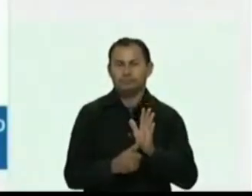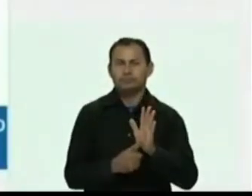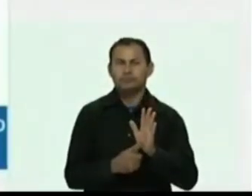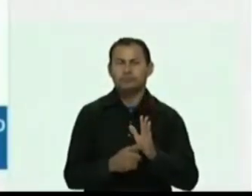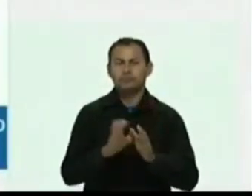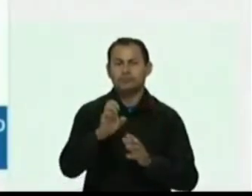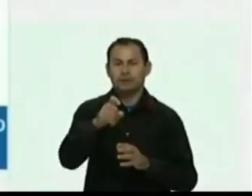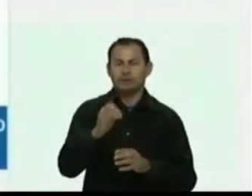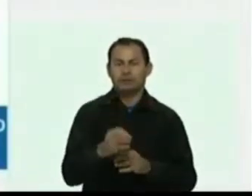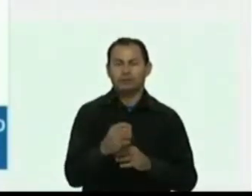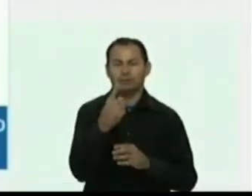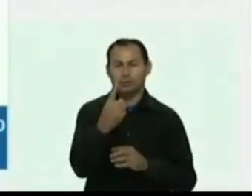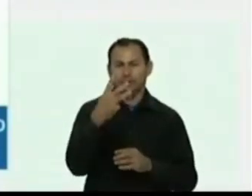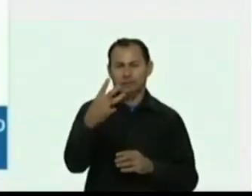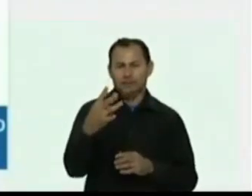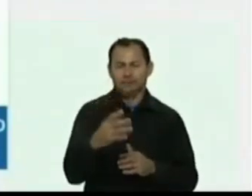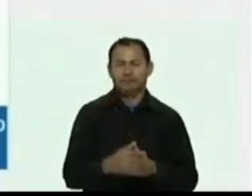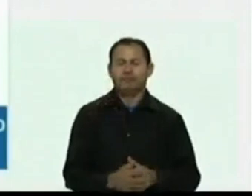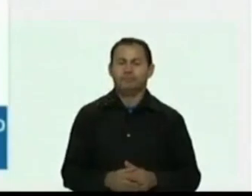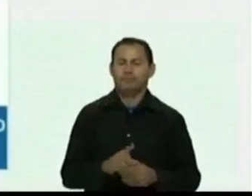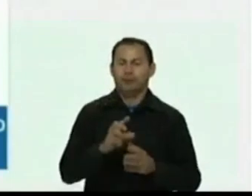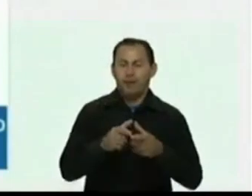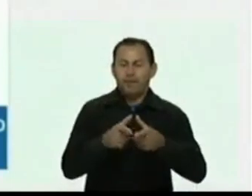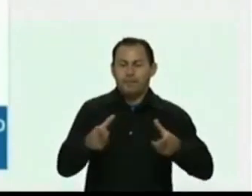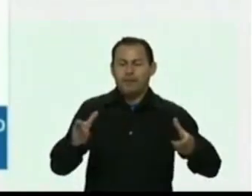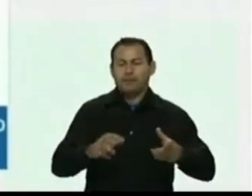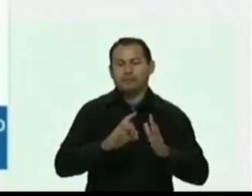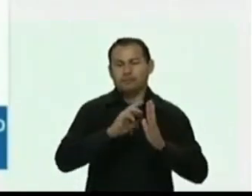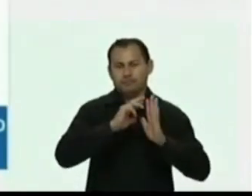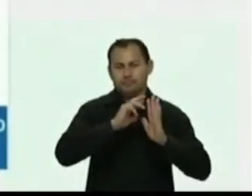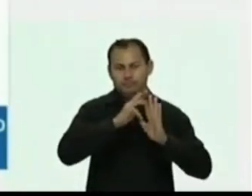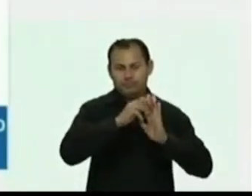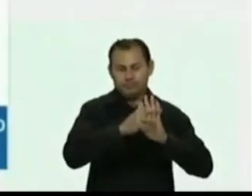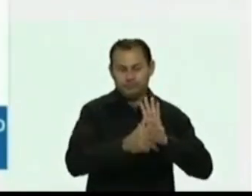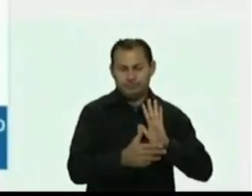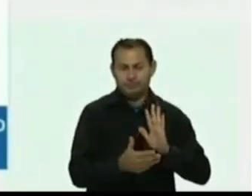aqui, entre exon 1 e 3. Então, isso aumenta a diversidade